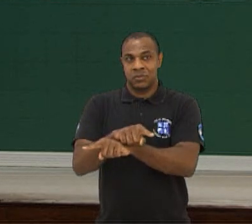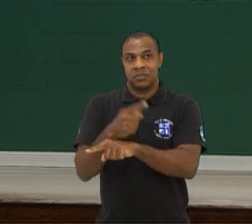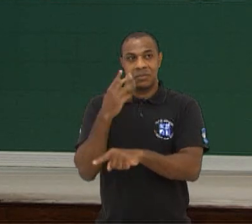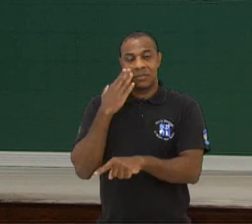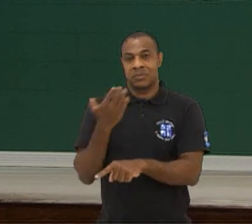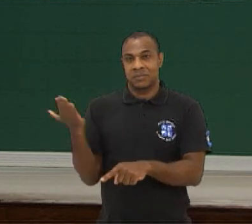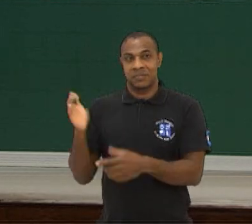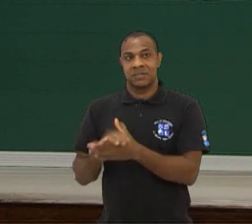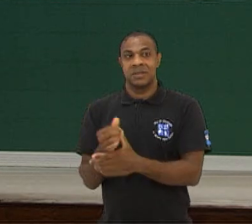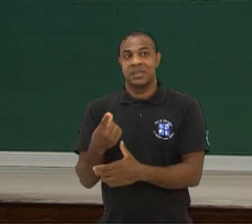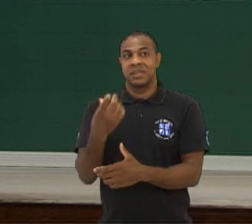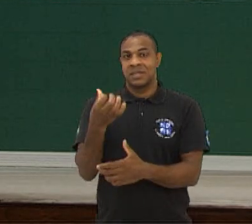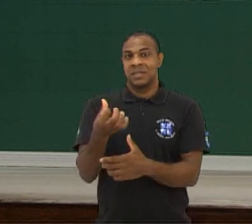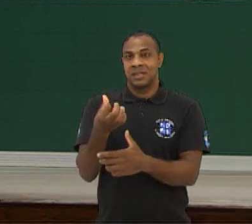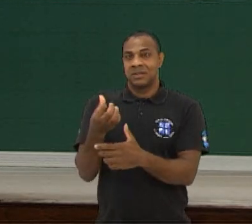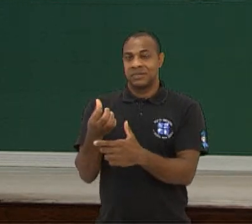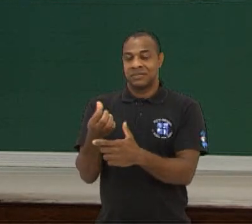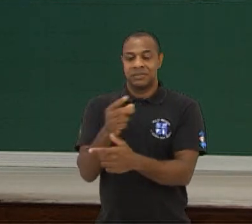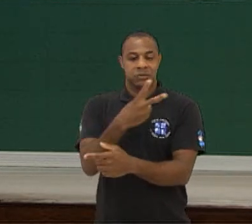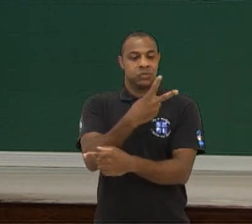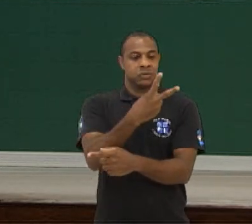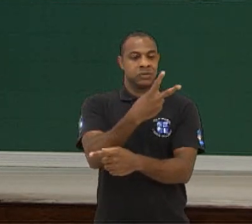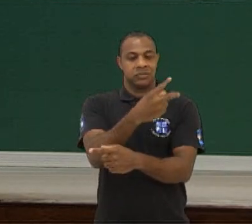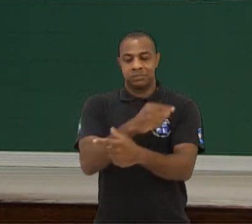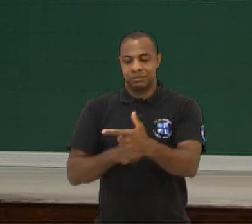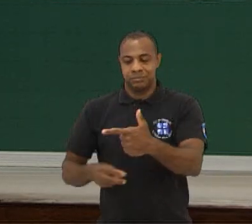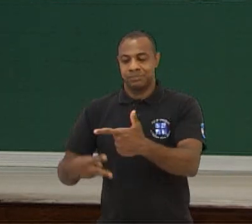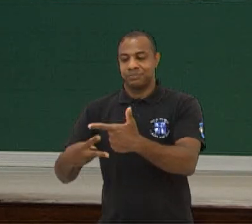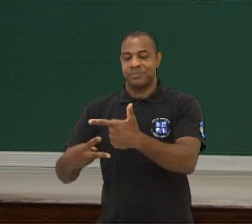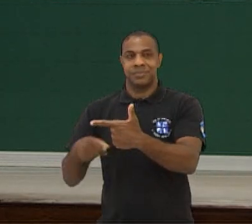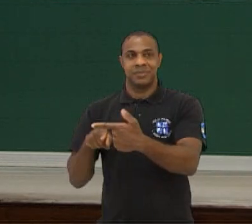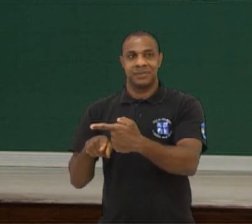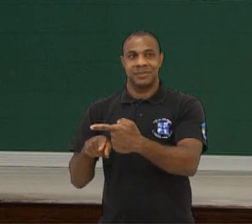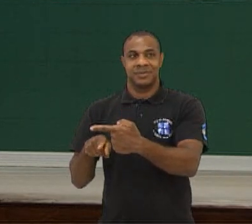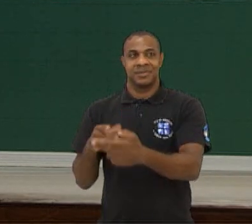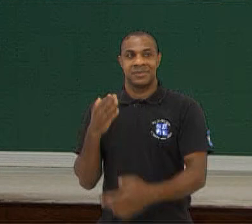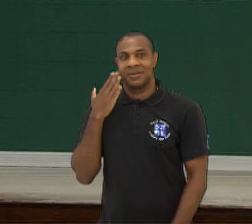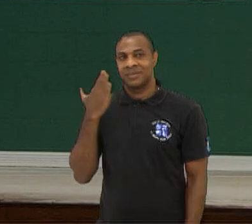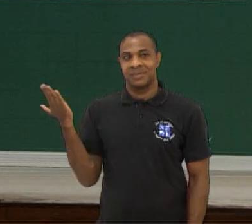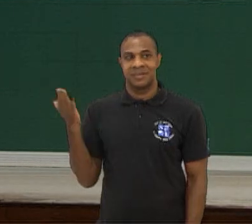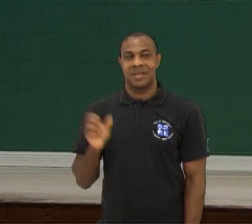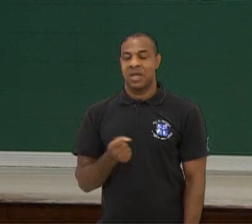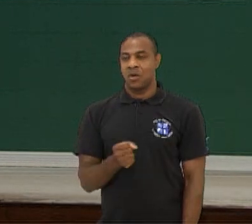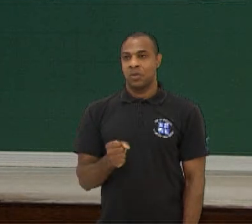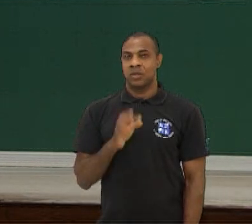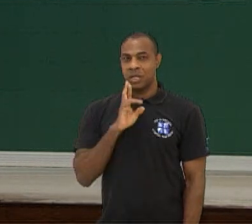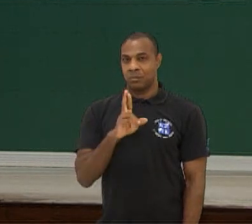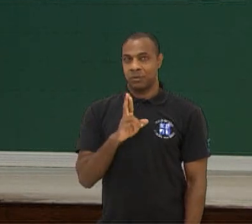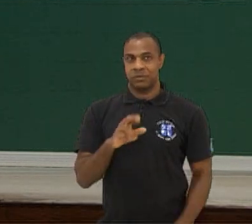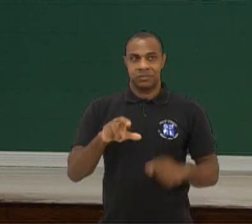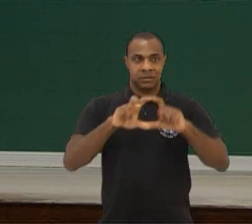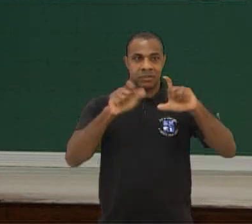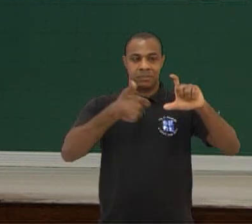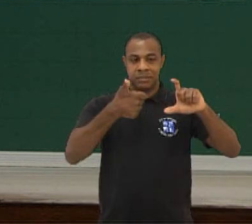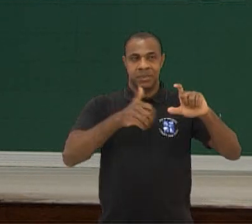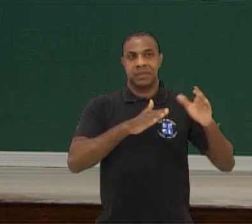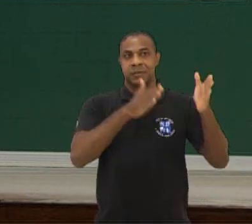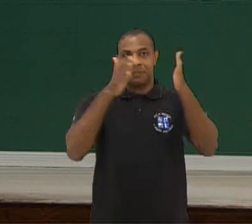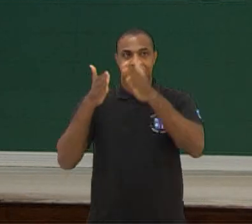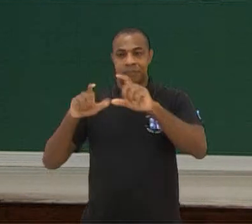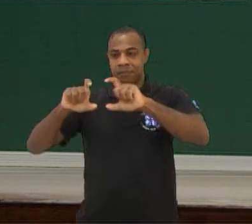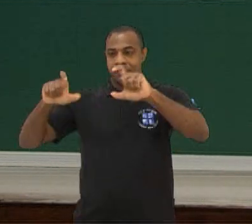Então, eu vou dividir por 2. Então, meu x é 8. Então, a resposta da primeira é 8. Vamos fazer a segunda?